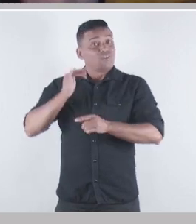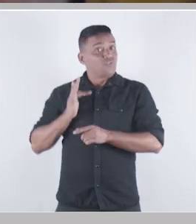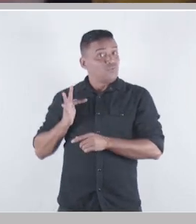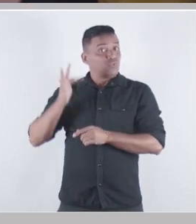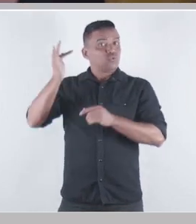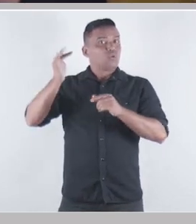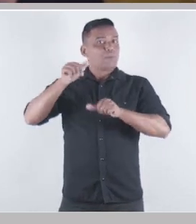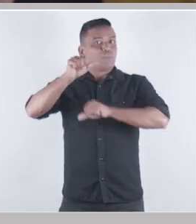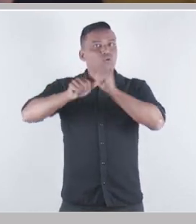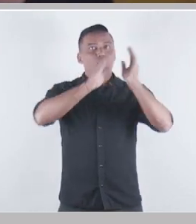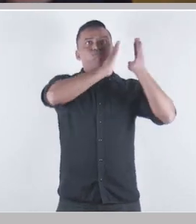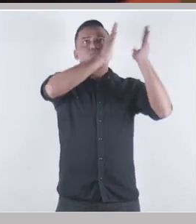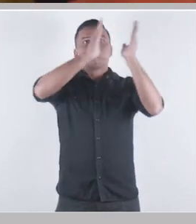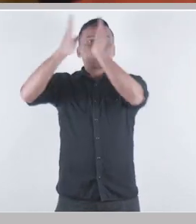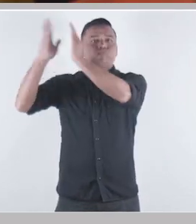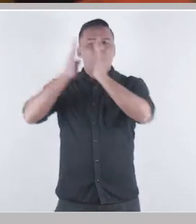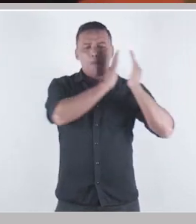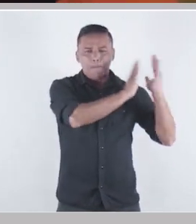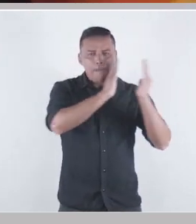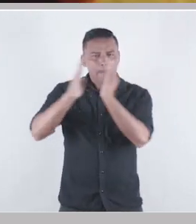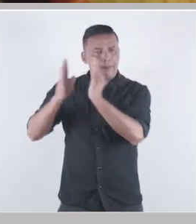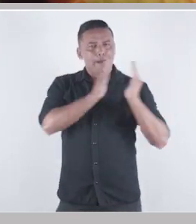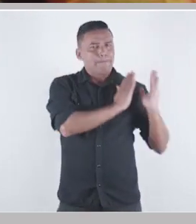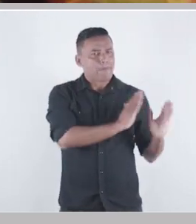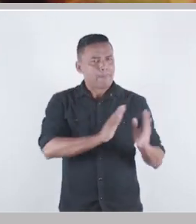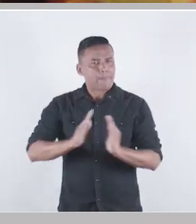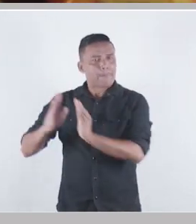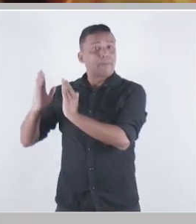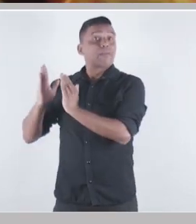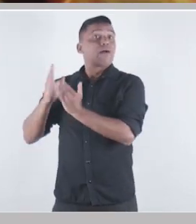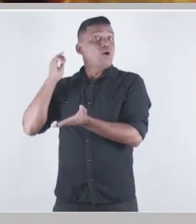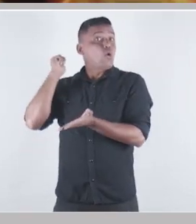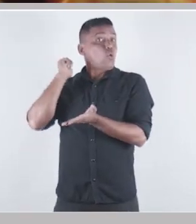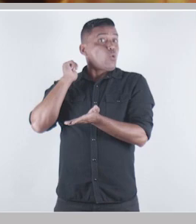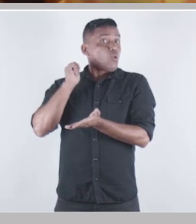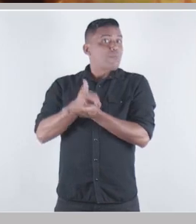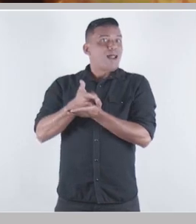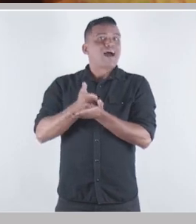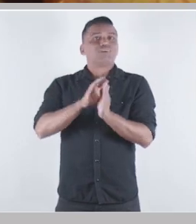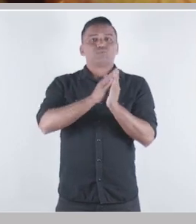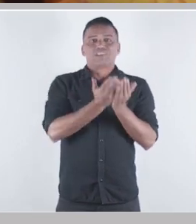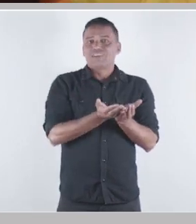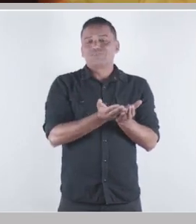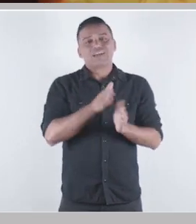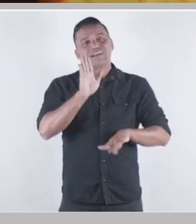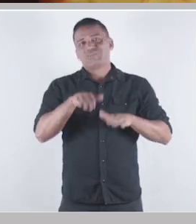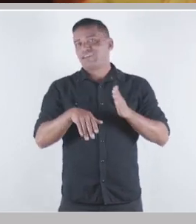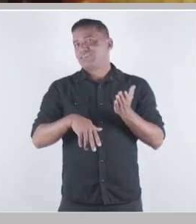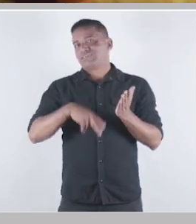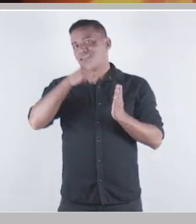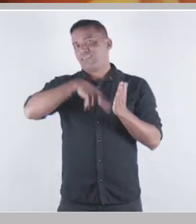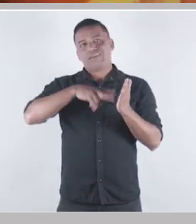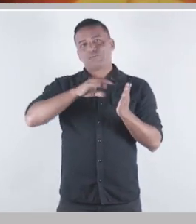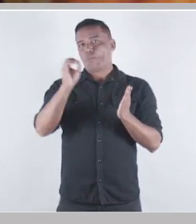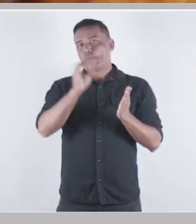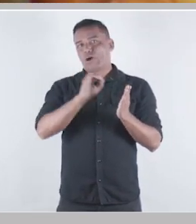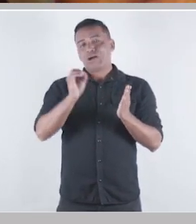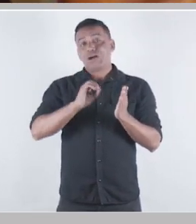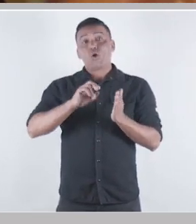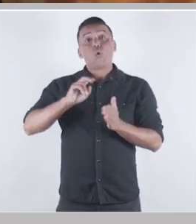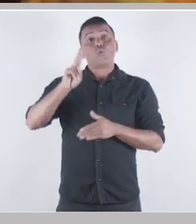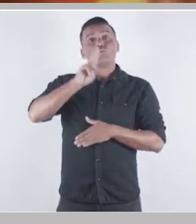assim, abarrotada de livros, livros que são comprados e nunca lidos, livros